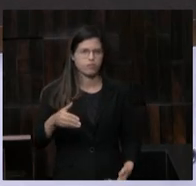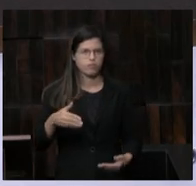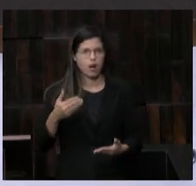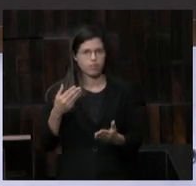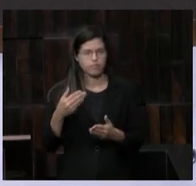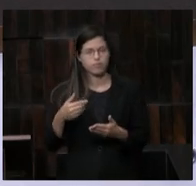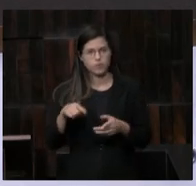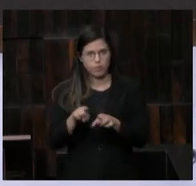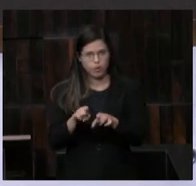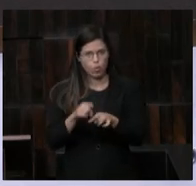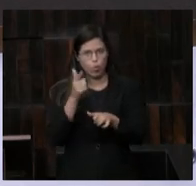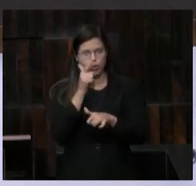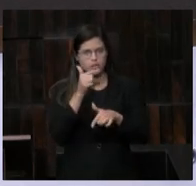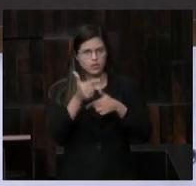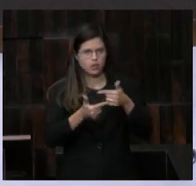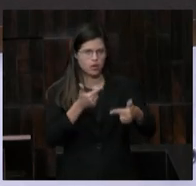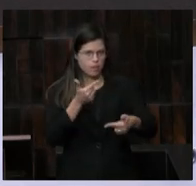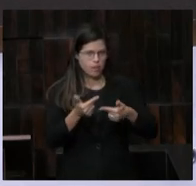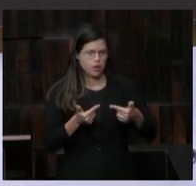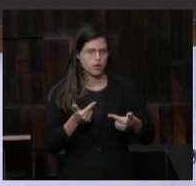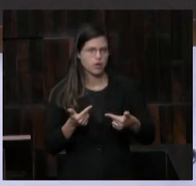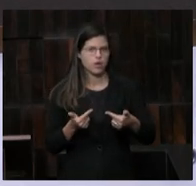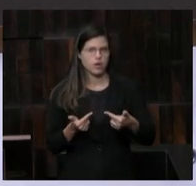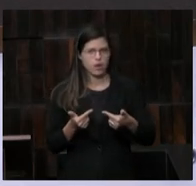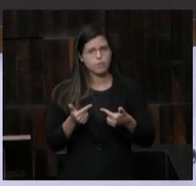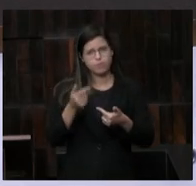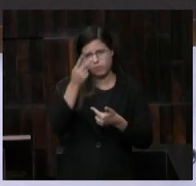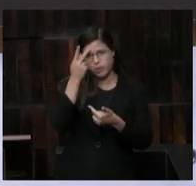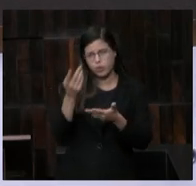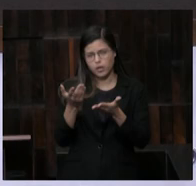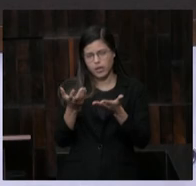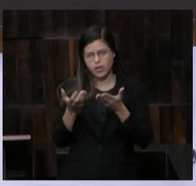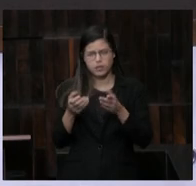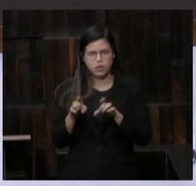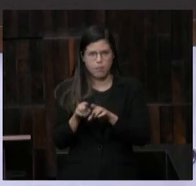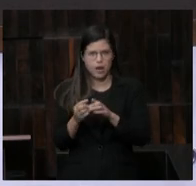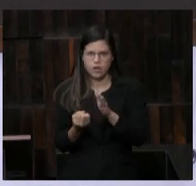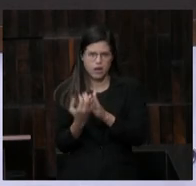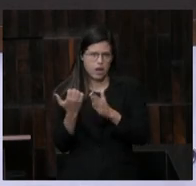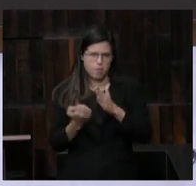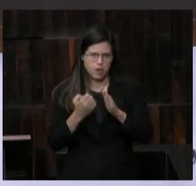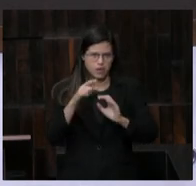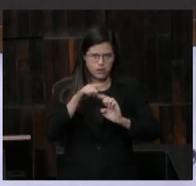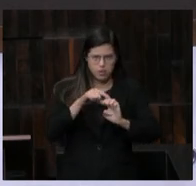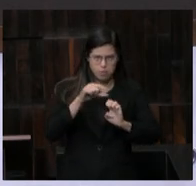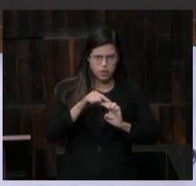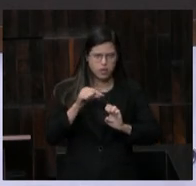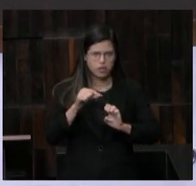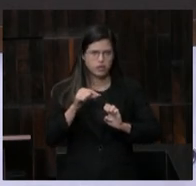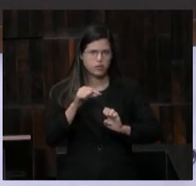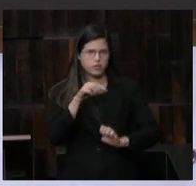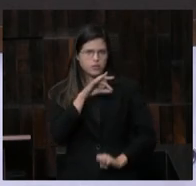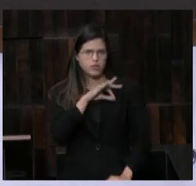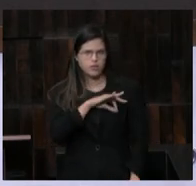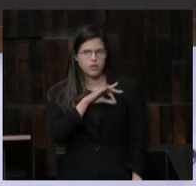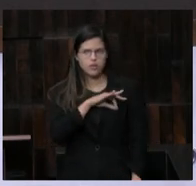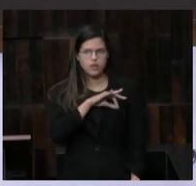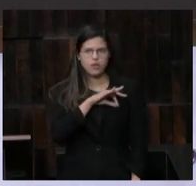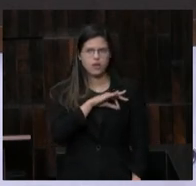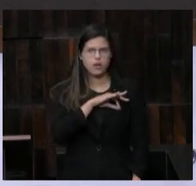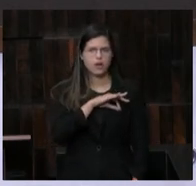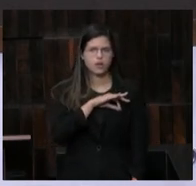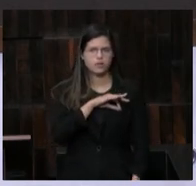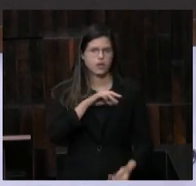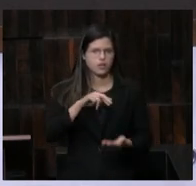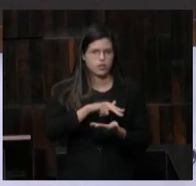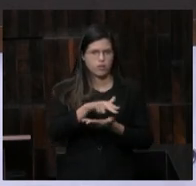no mercado de trabalho e para quem deseja empreender também, seja gerando renda através das diversas